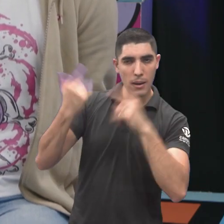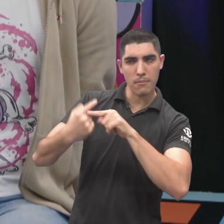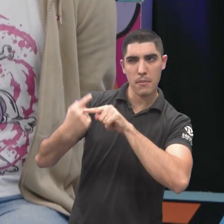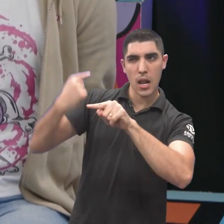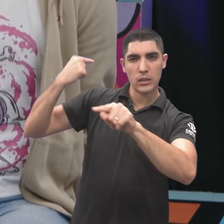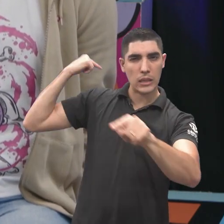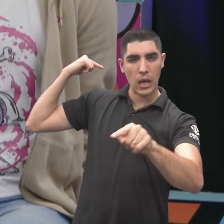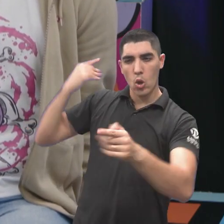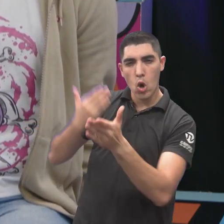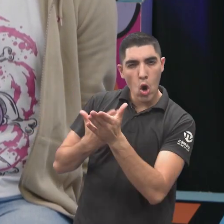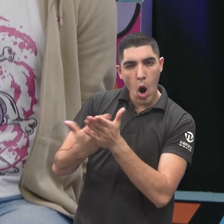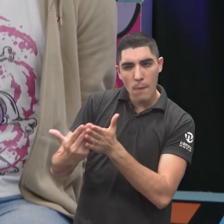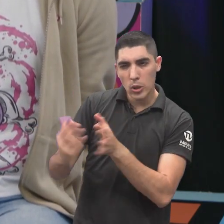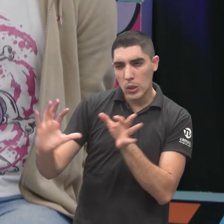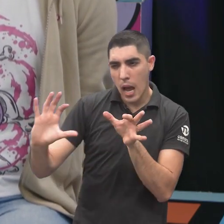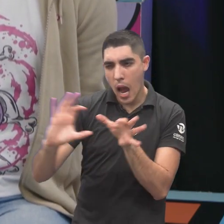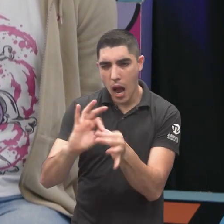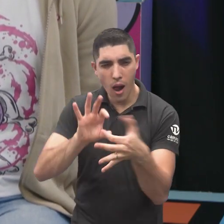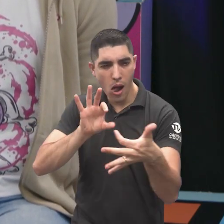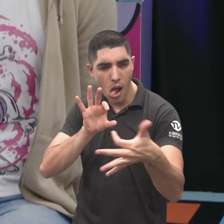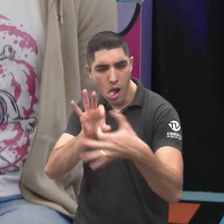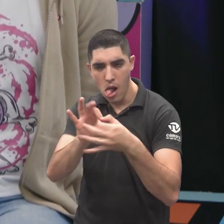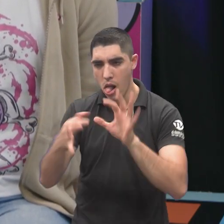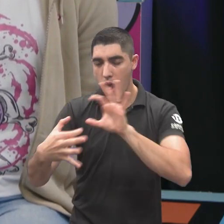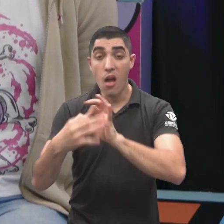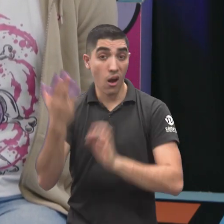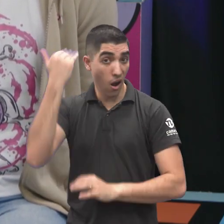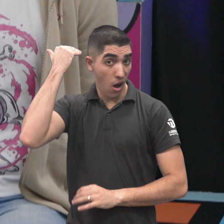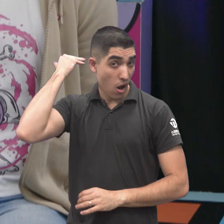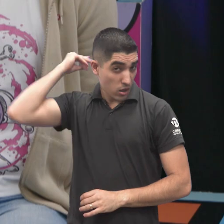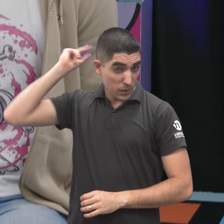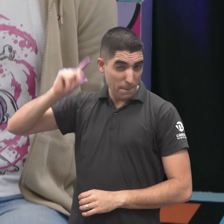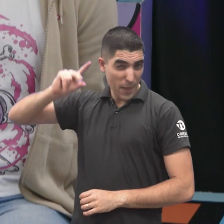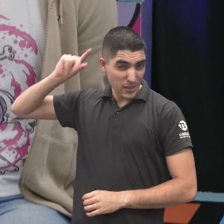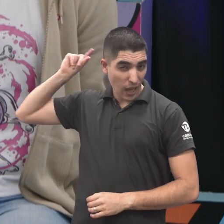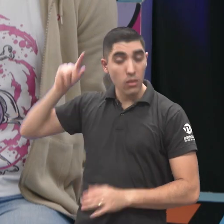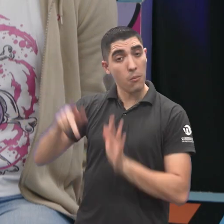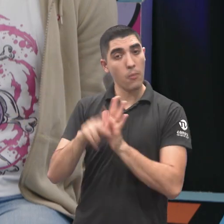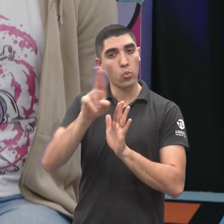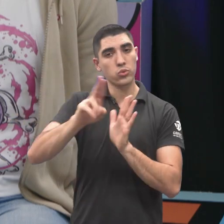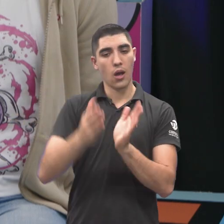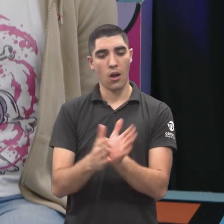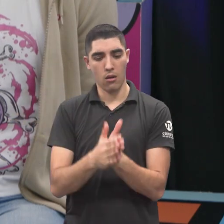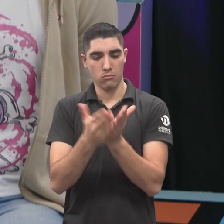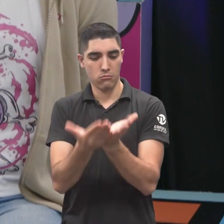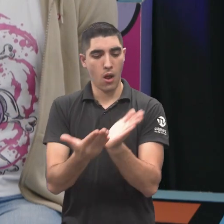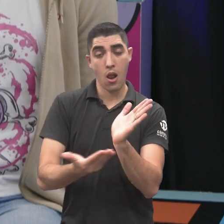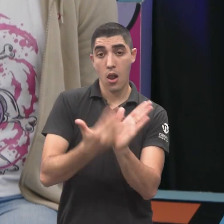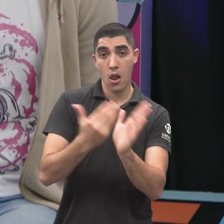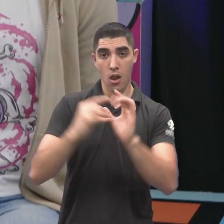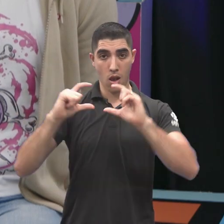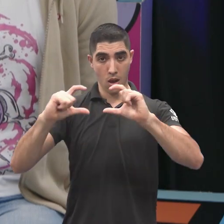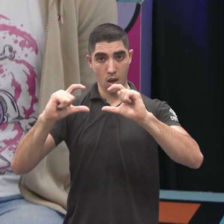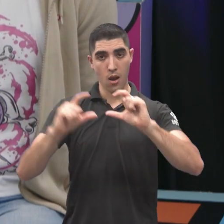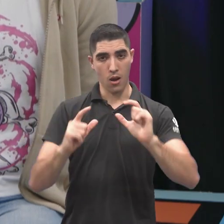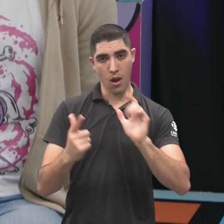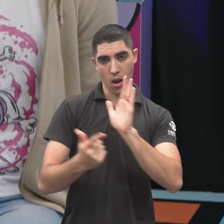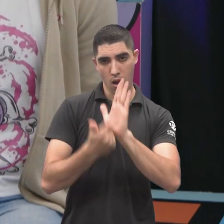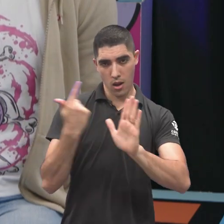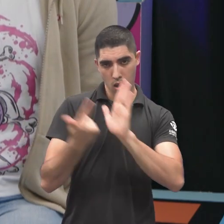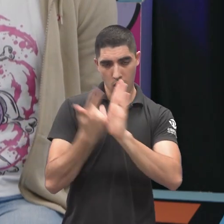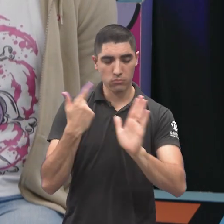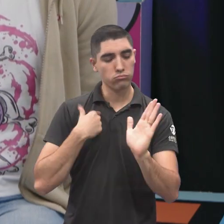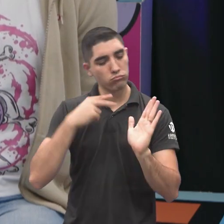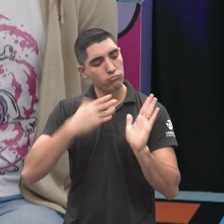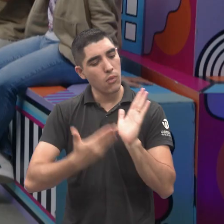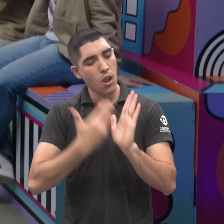dessa hiperconectividade é nos livros. Então você tinha um livro físico, onde você tinha uma história e você podia controlar a ação